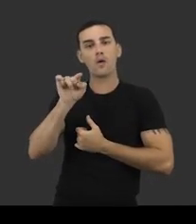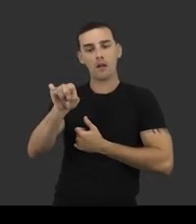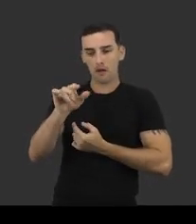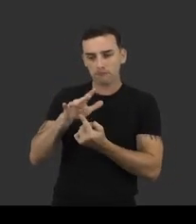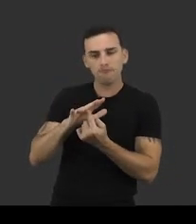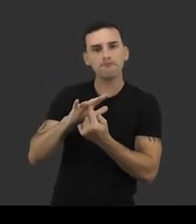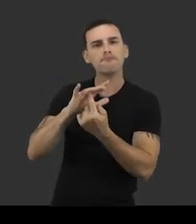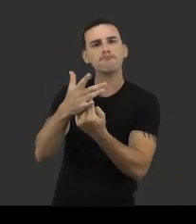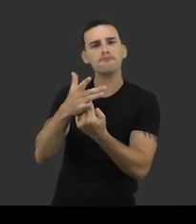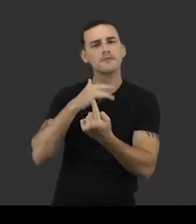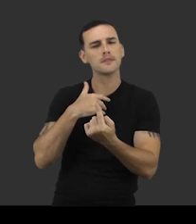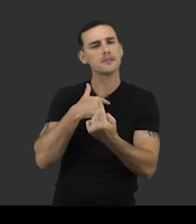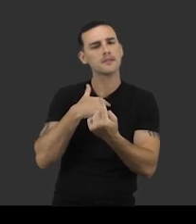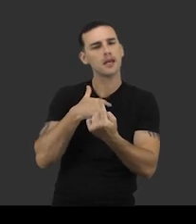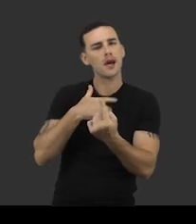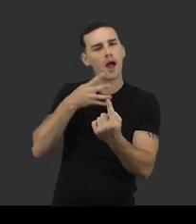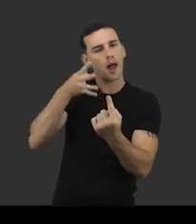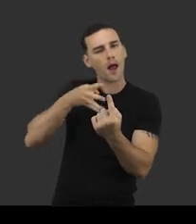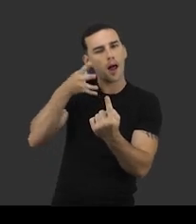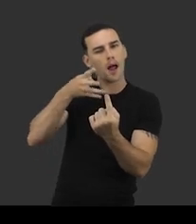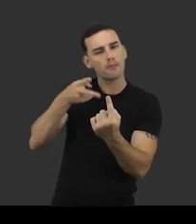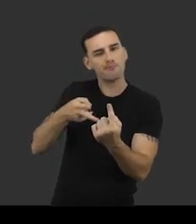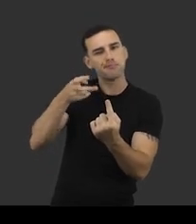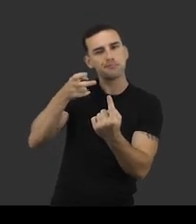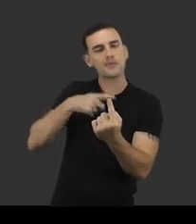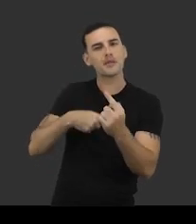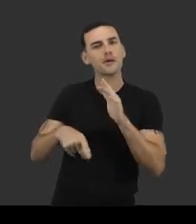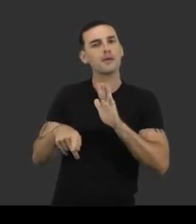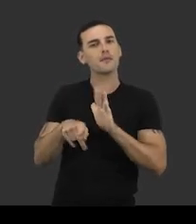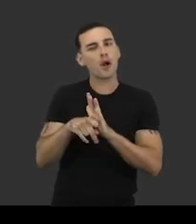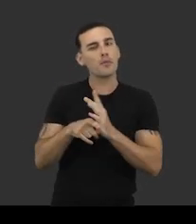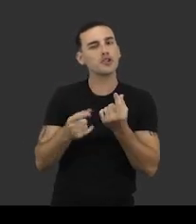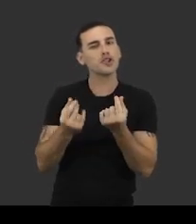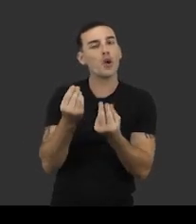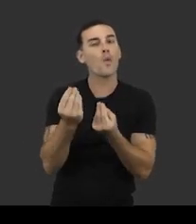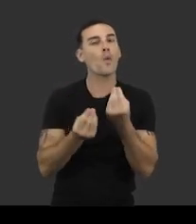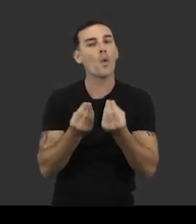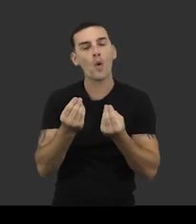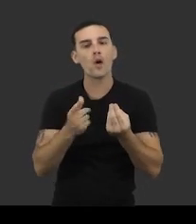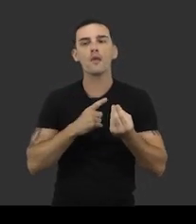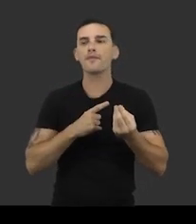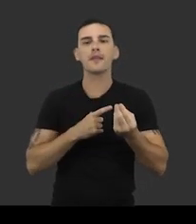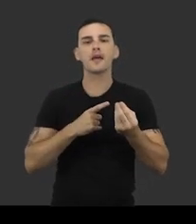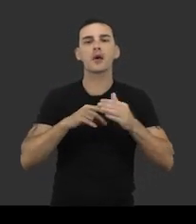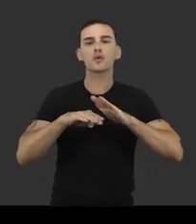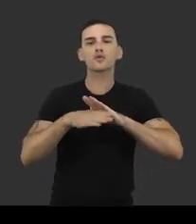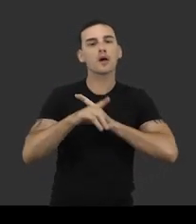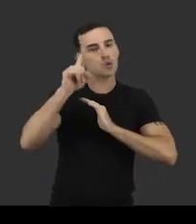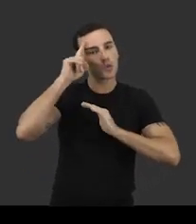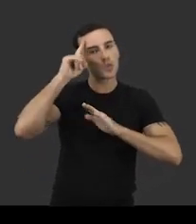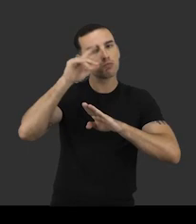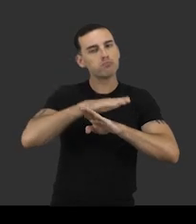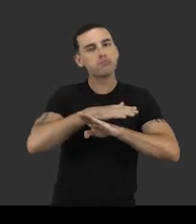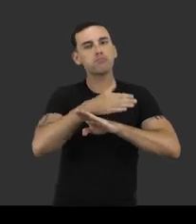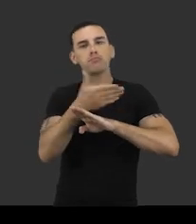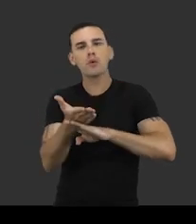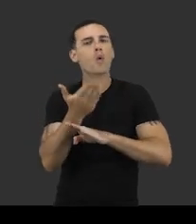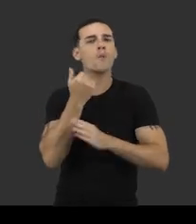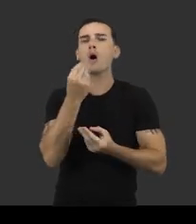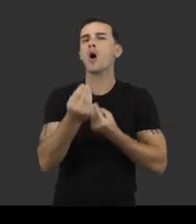que a gente conseguiu observar, né? Então, a condição socioeconômica, os hábitos alimentares da família,